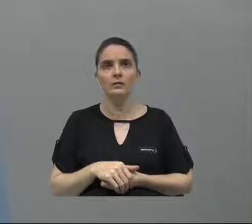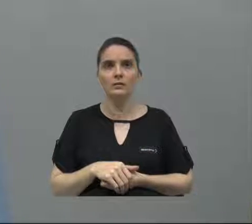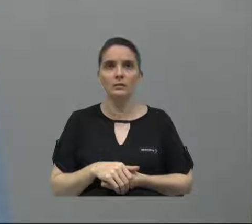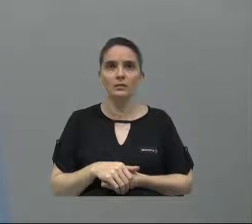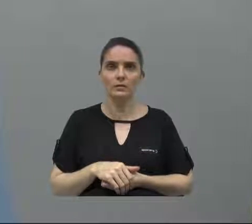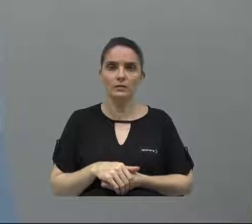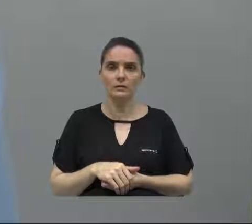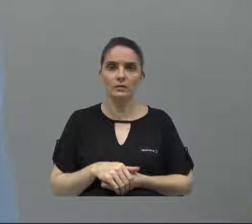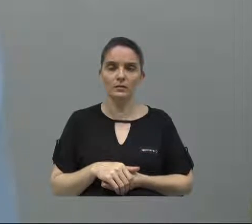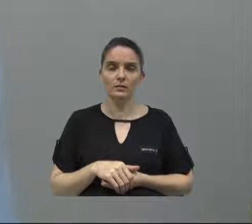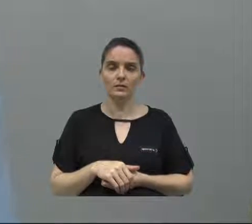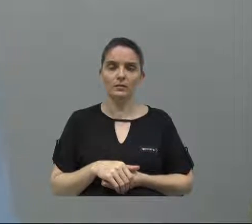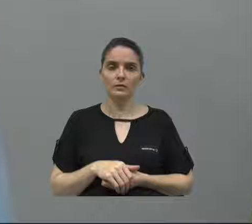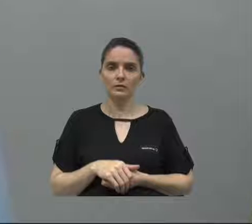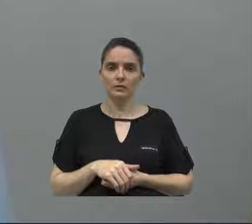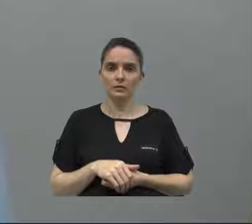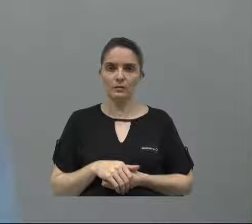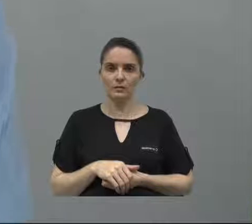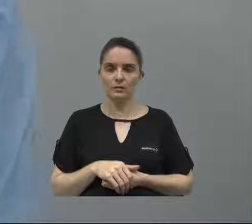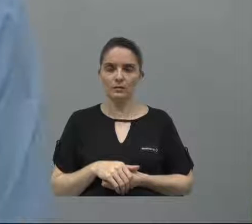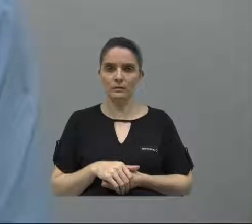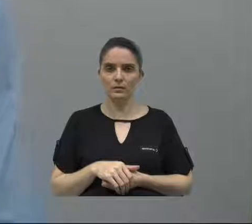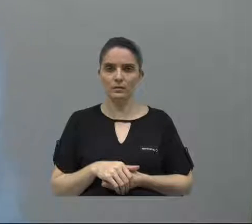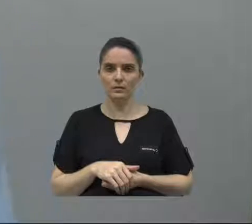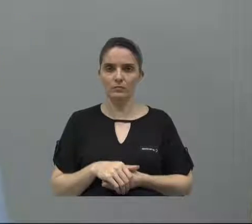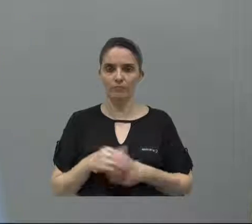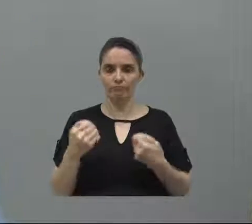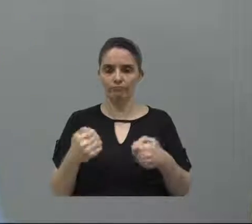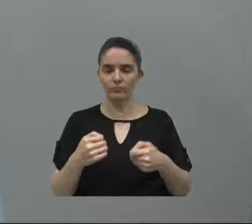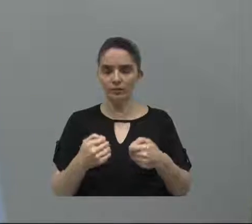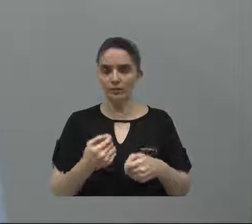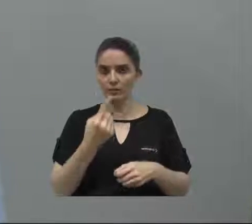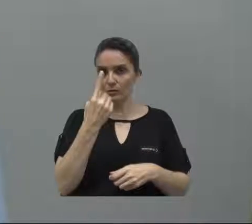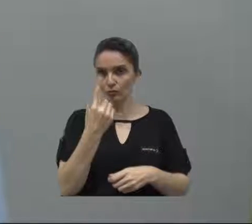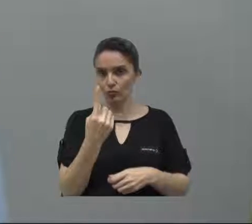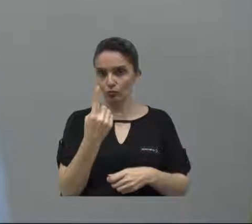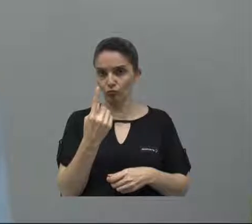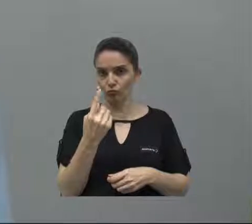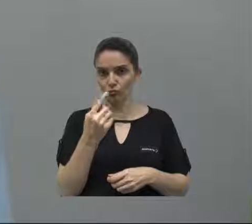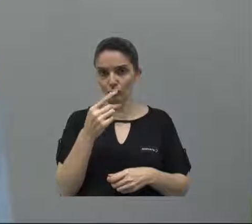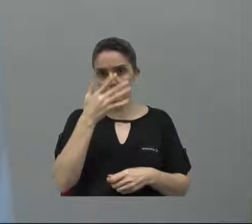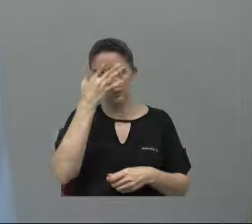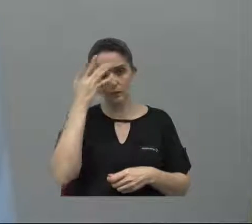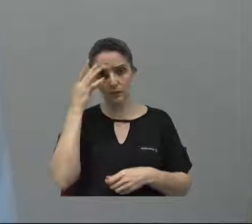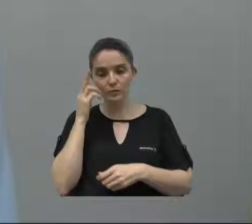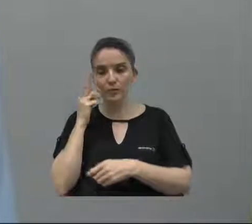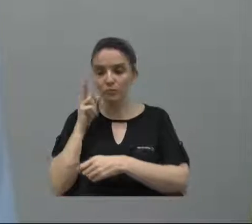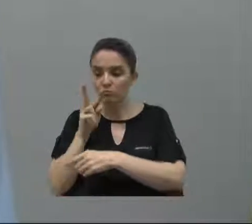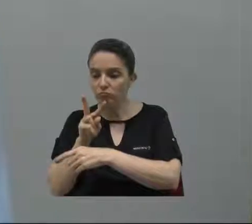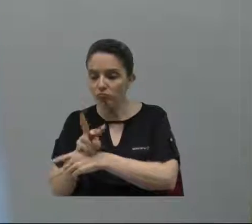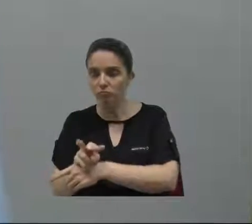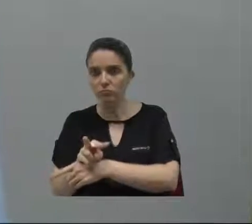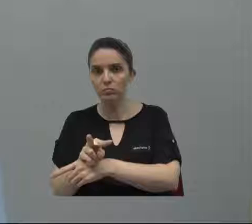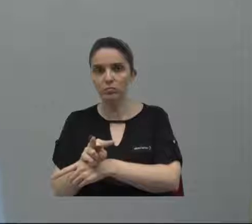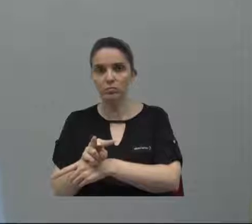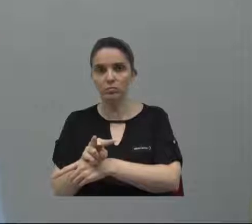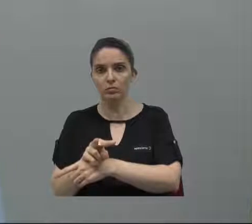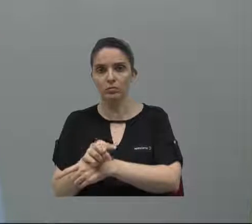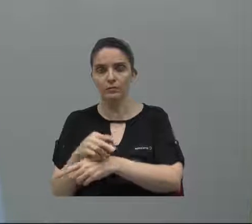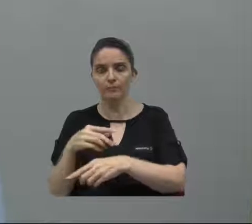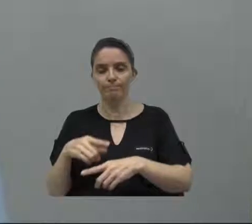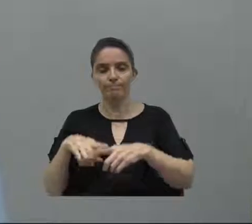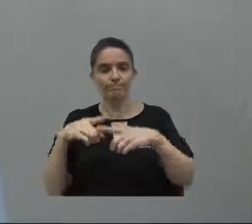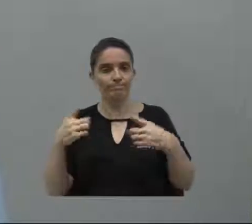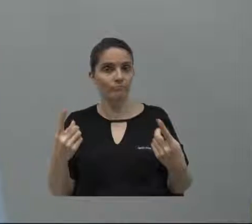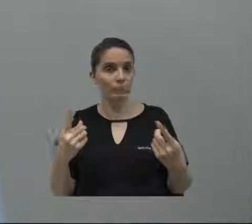acabar colocando um guarda em cada lugar, já que o número que existe em Limeira é grande.